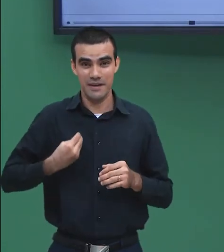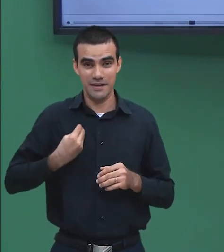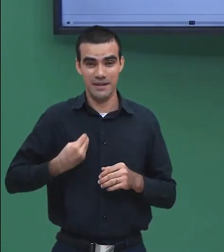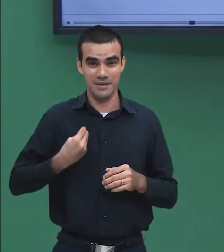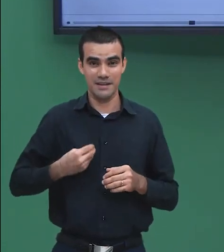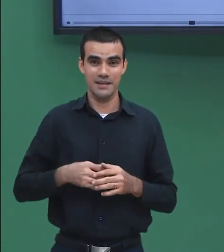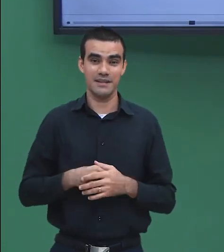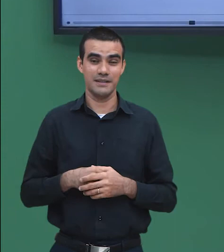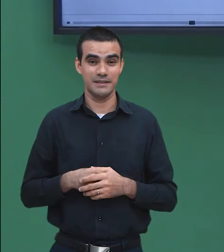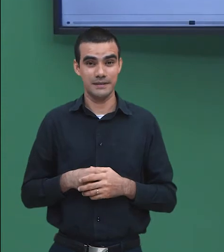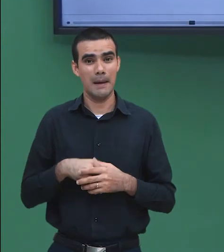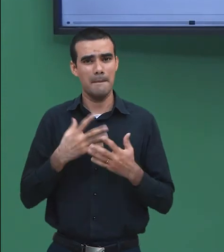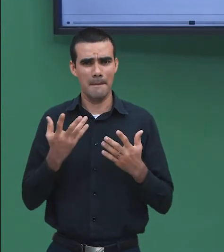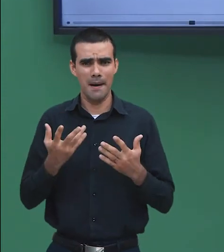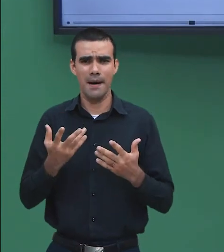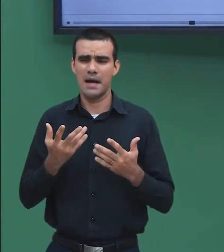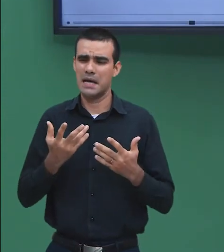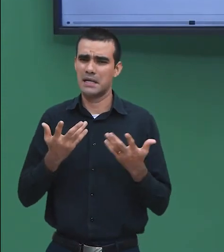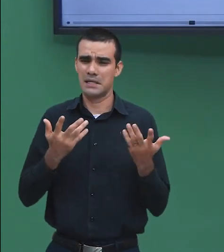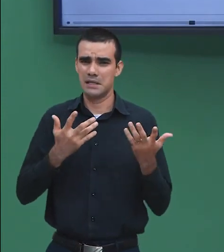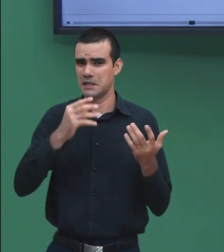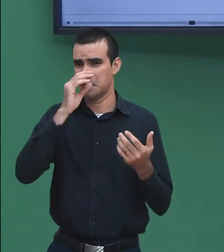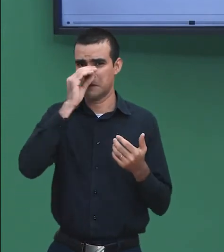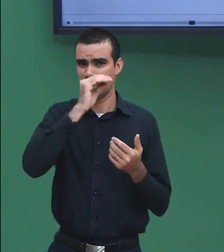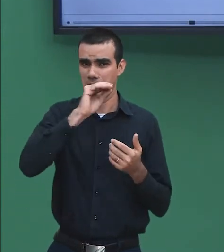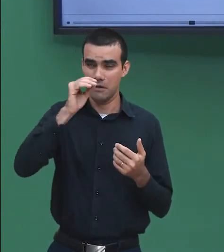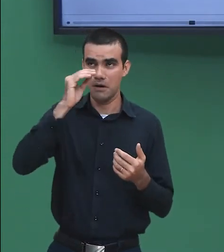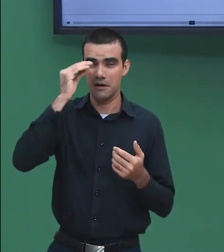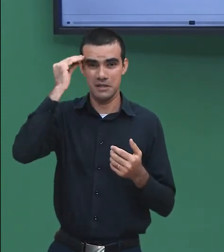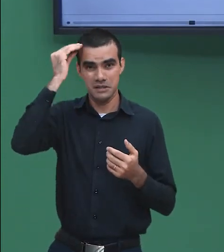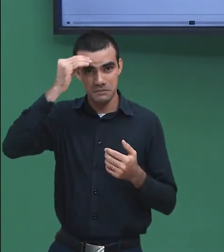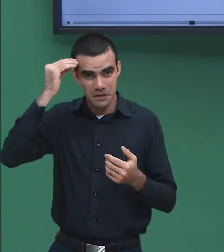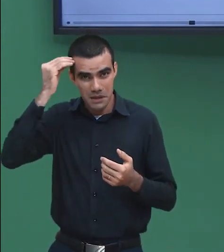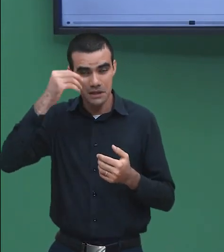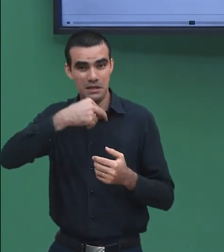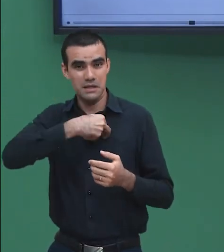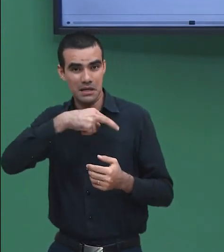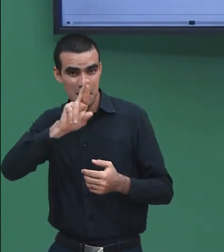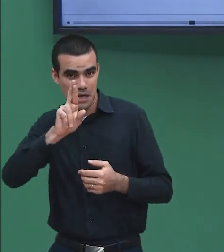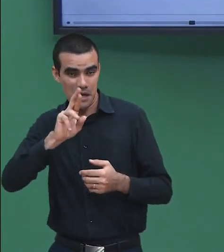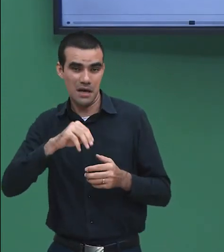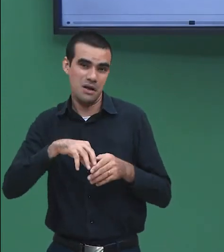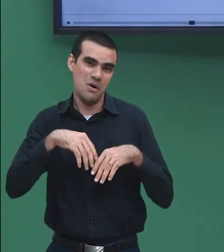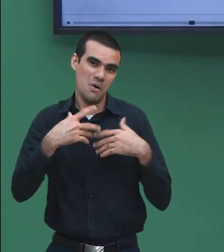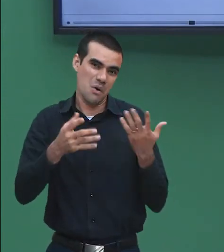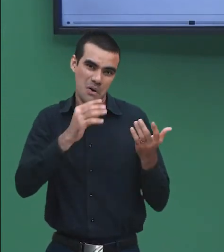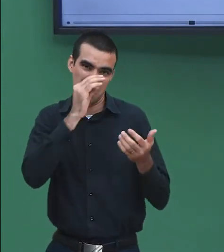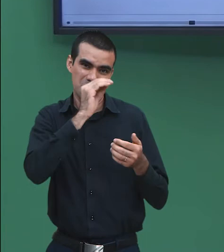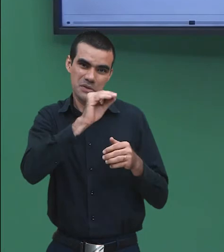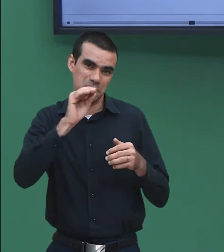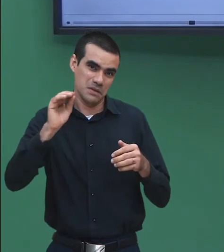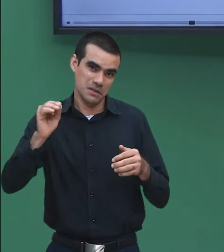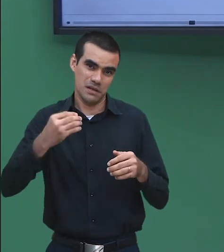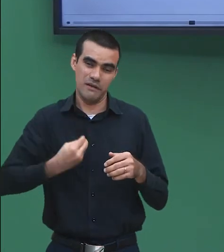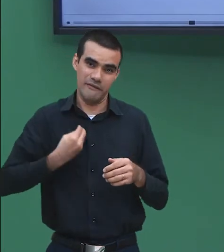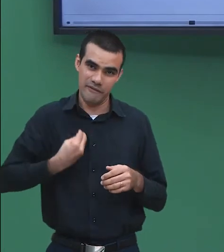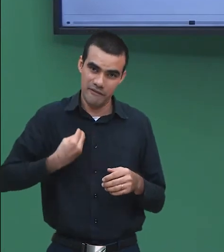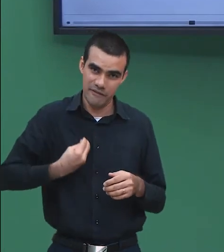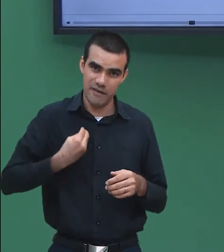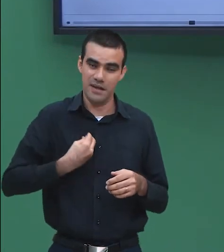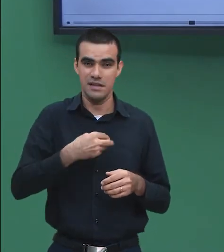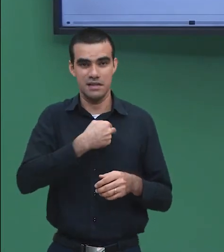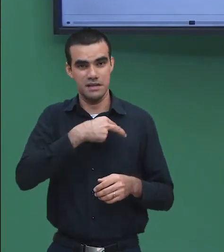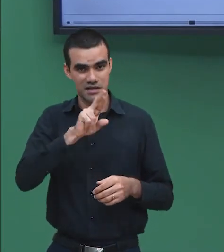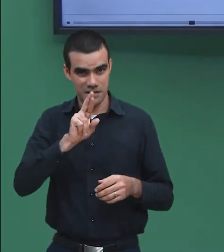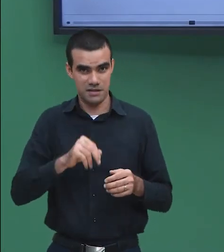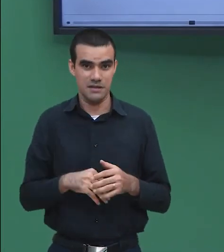das pessoas? Mas sem ignorar a experiência religiosa, sem ignorar a